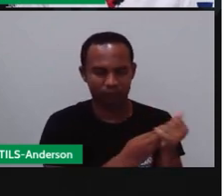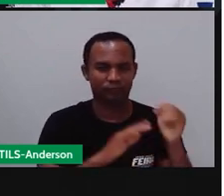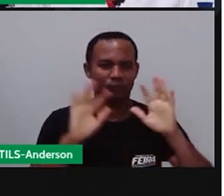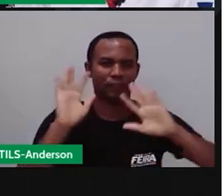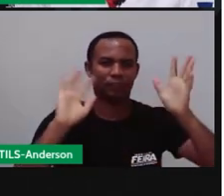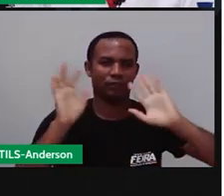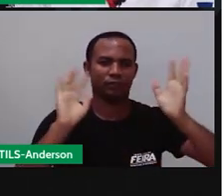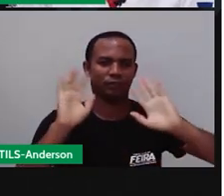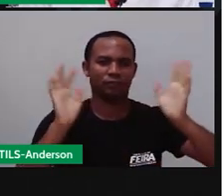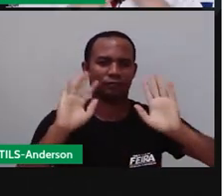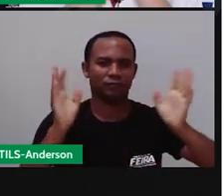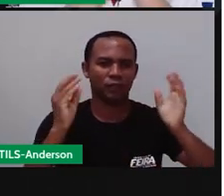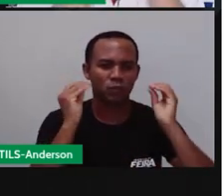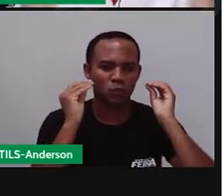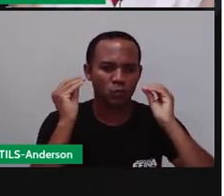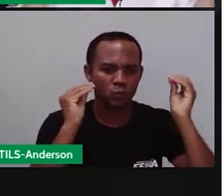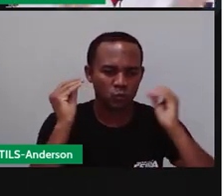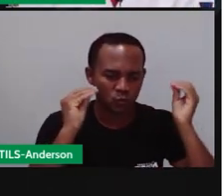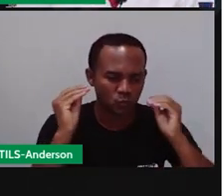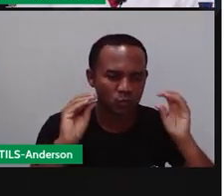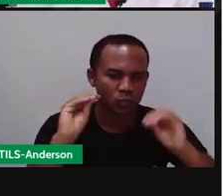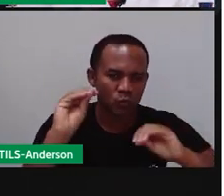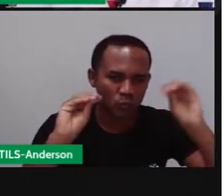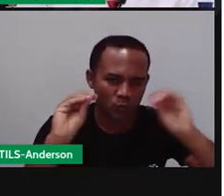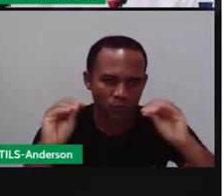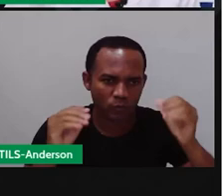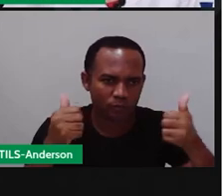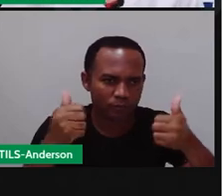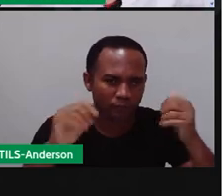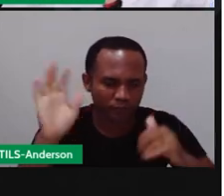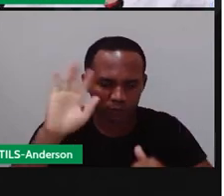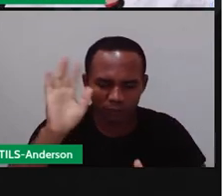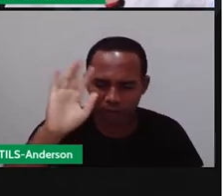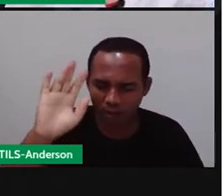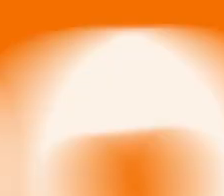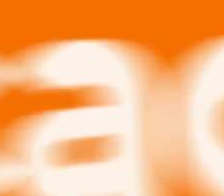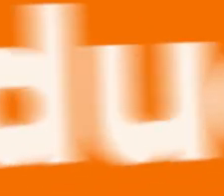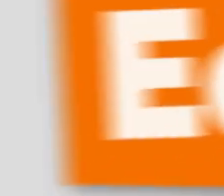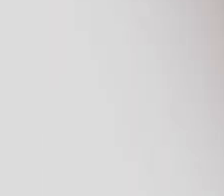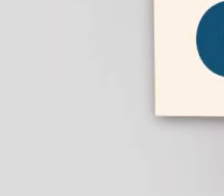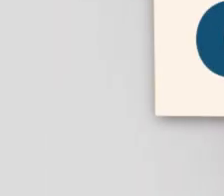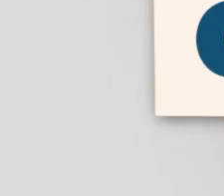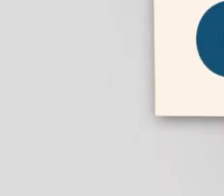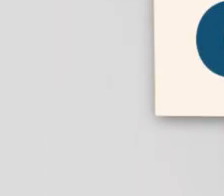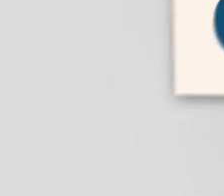grande beijo de Pró Maria e Anderson aí, ó, no coração de vocês e até a nossa próxima aula.